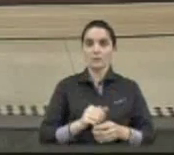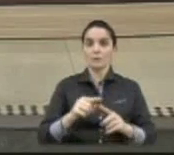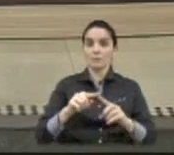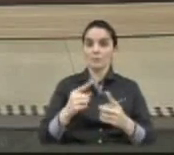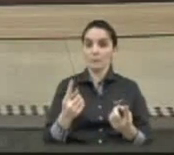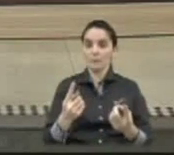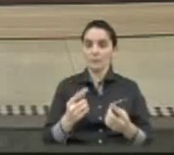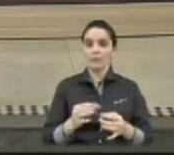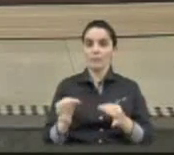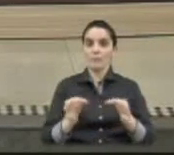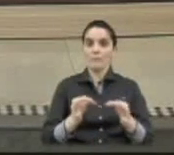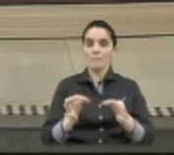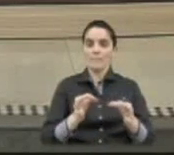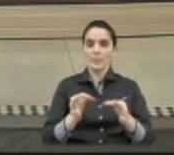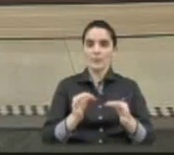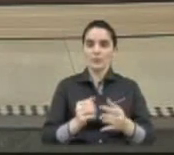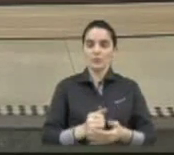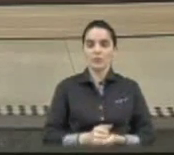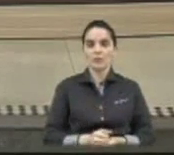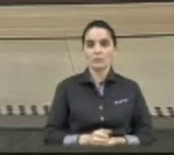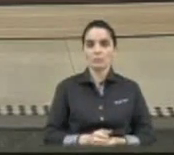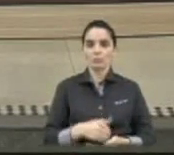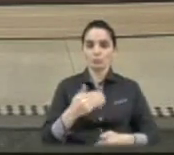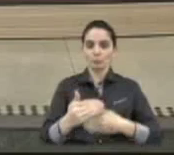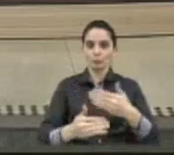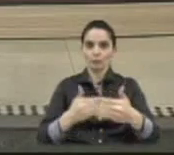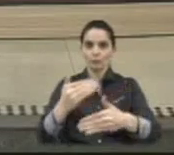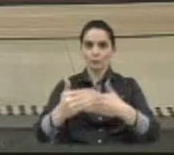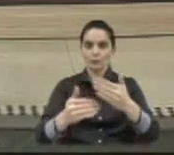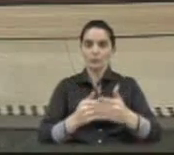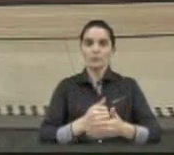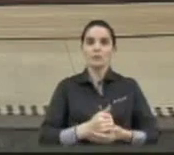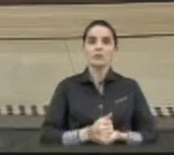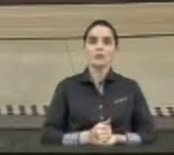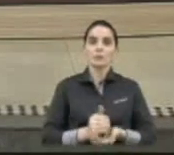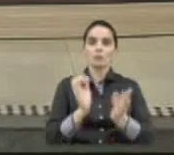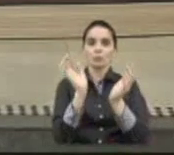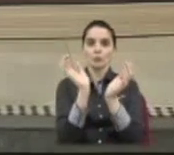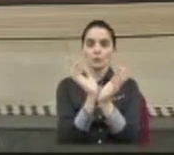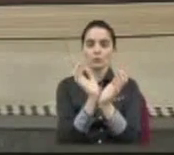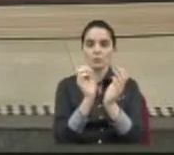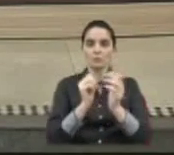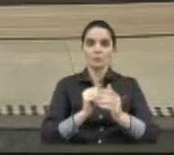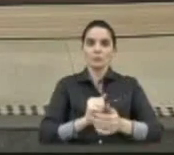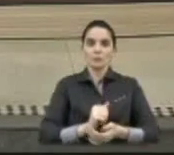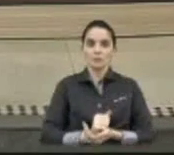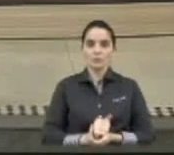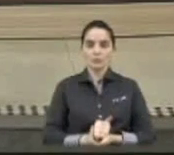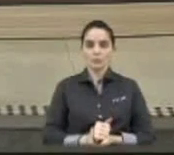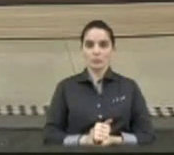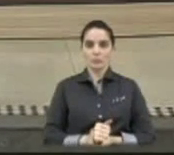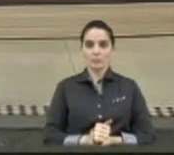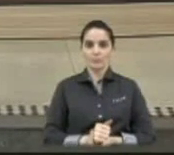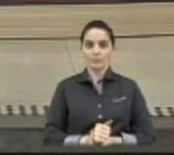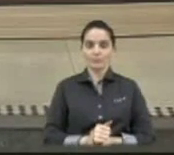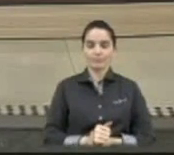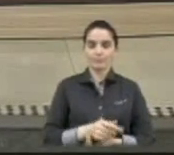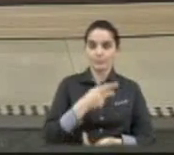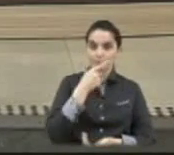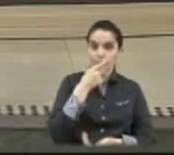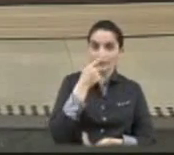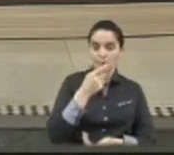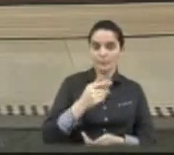mas há um projeto que prorroga o prazo de funcionamento da Comissão de Assuntos Relevantes para tomar